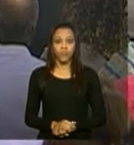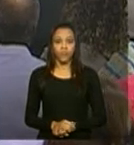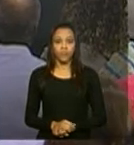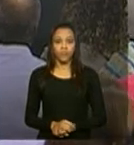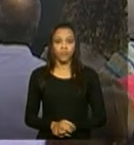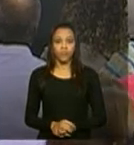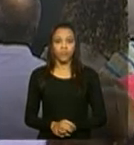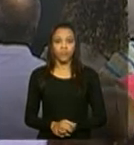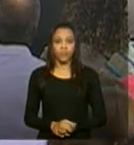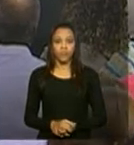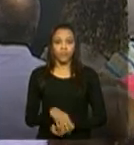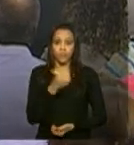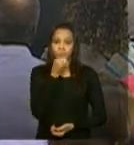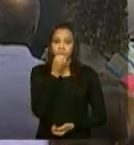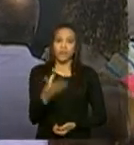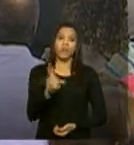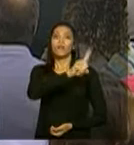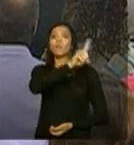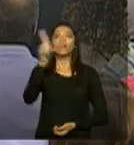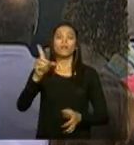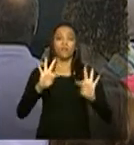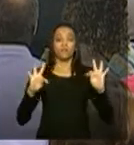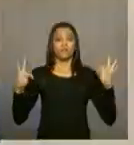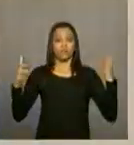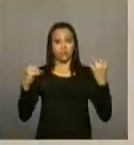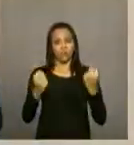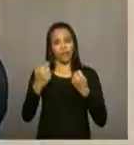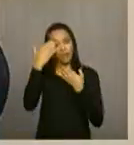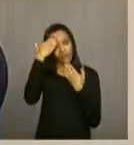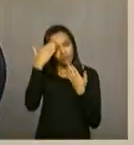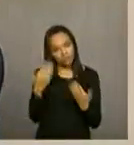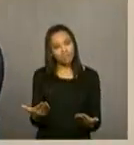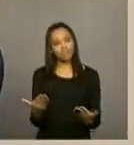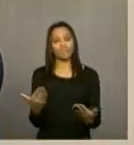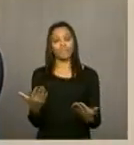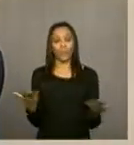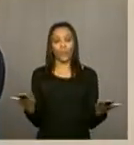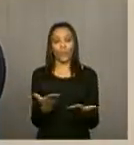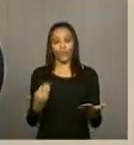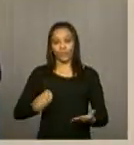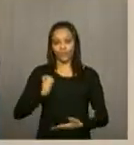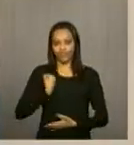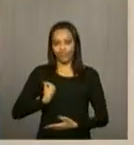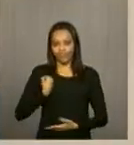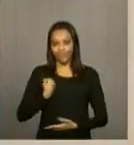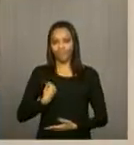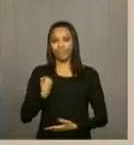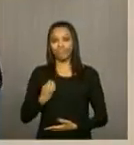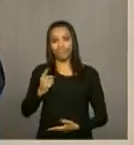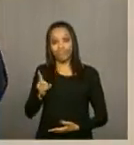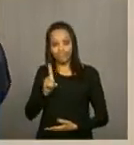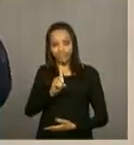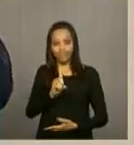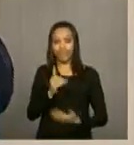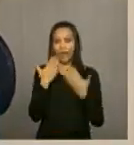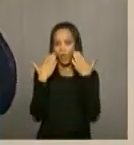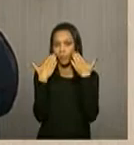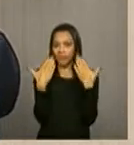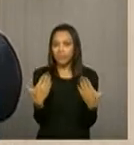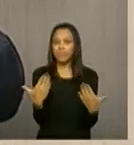bom dia a todos agradeceu a oportunidade de estar aqui apresentando o fruto desse trabalho